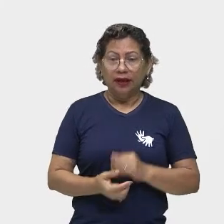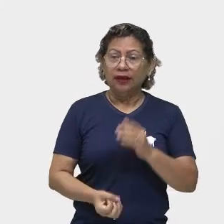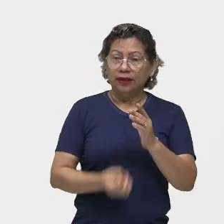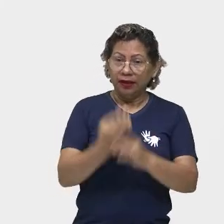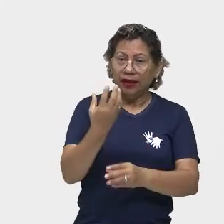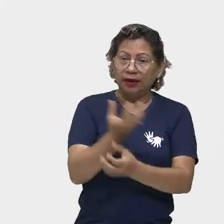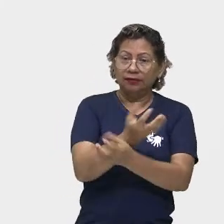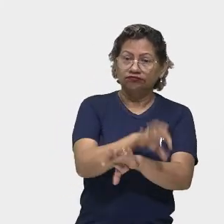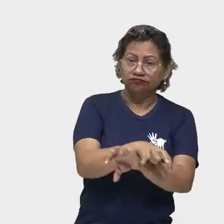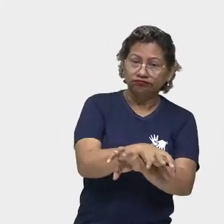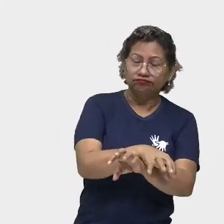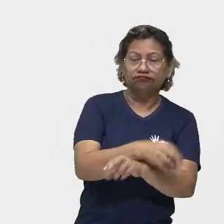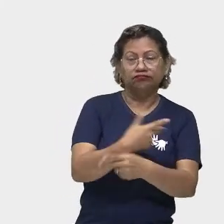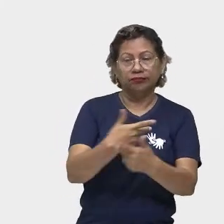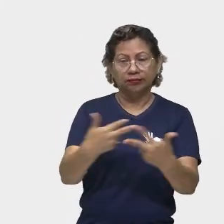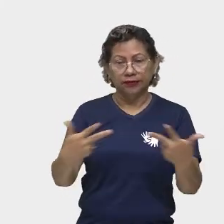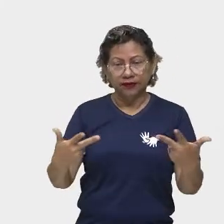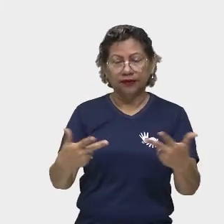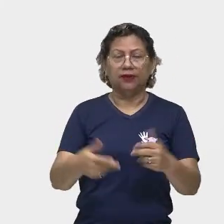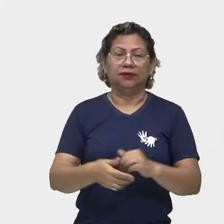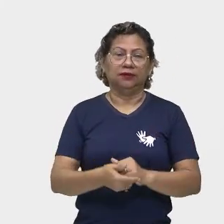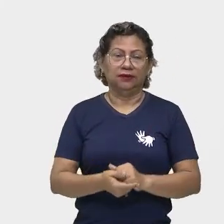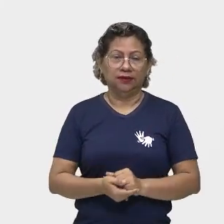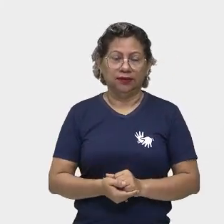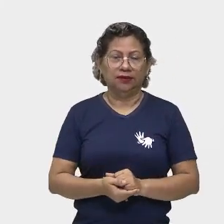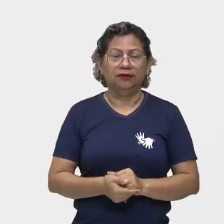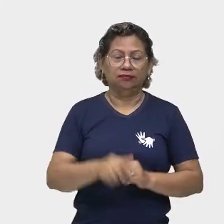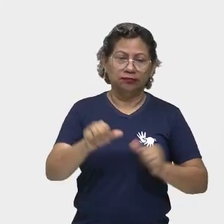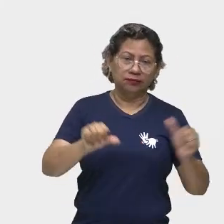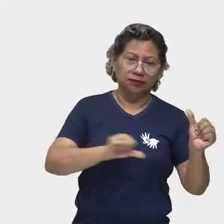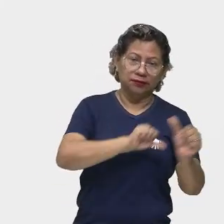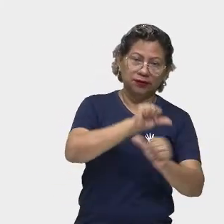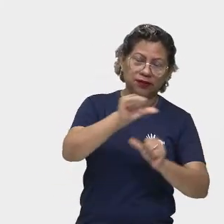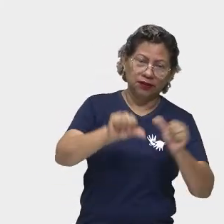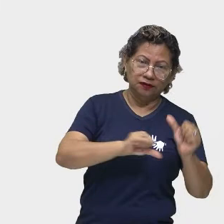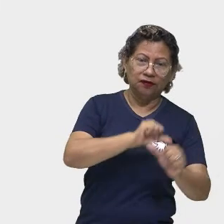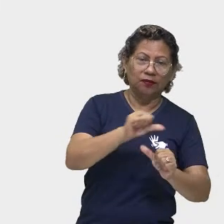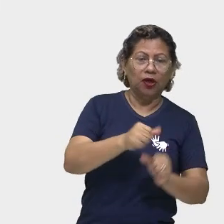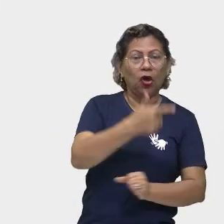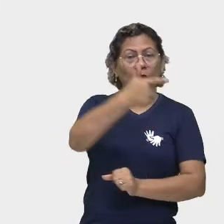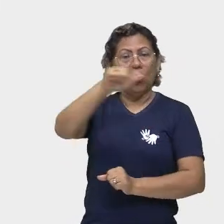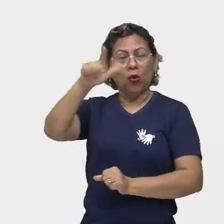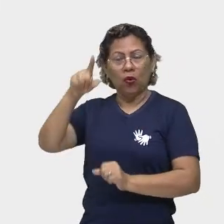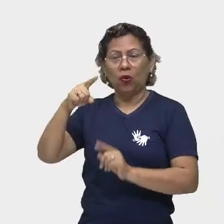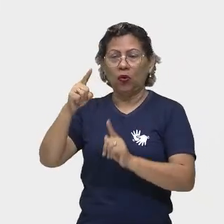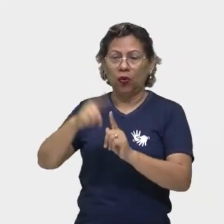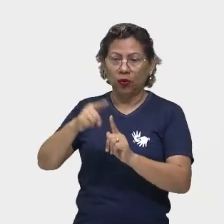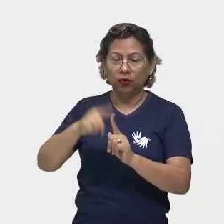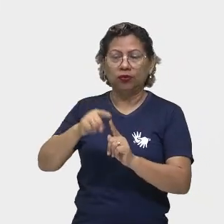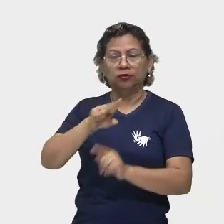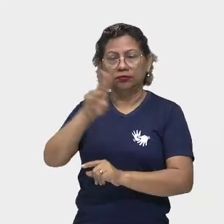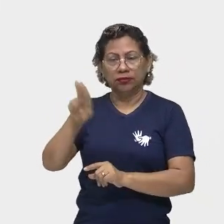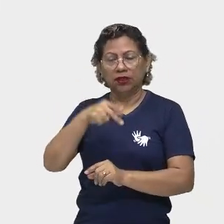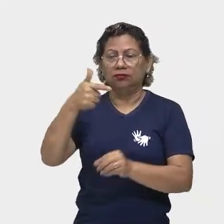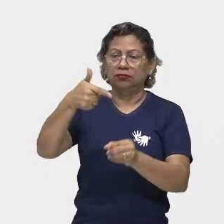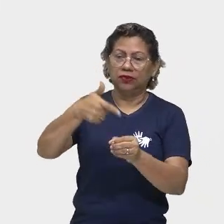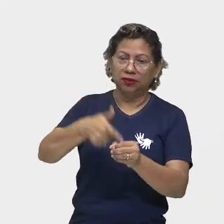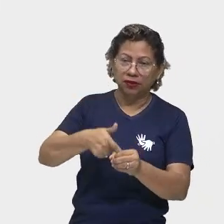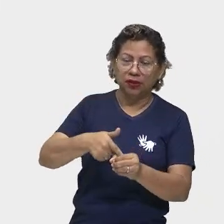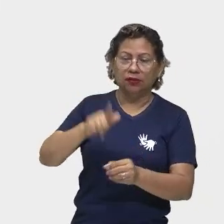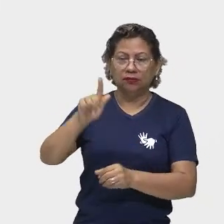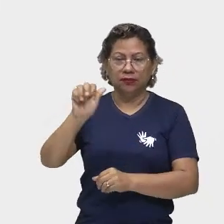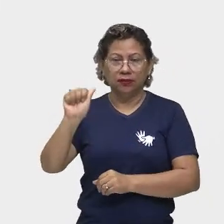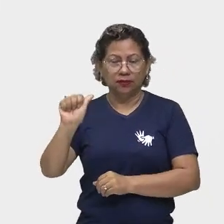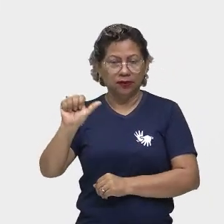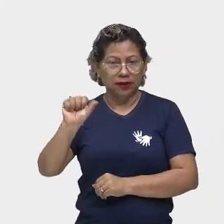resíduos fósseis. E aí, através do petróleo, ela é transformada em outros derivados, né, a gasolina, o diesel,